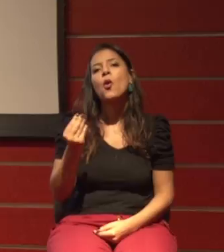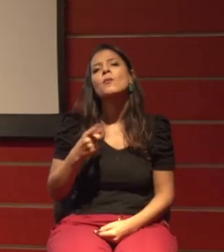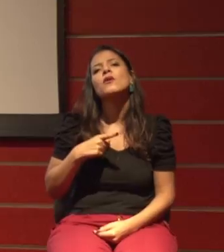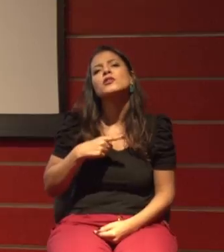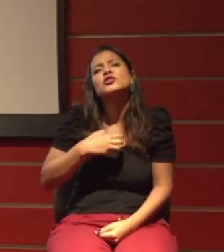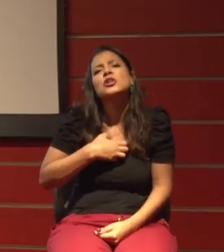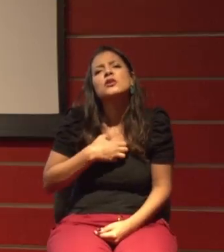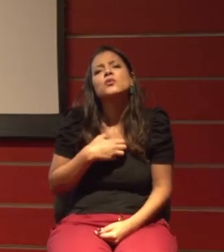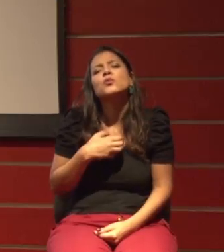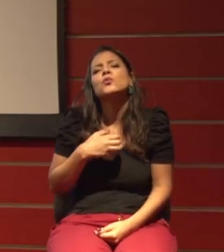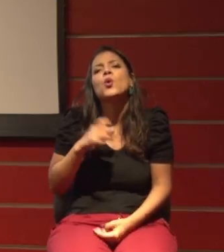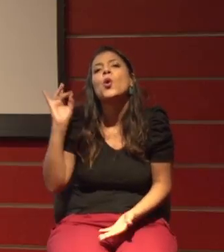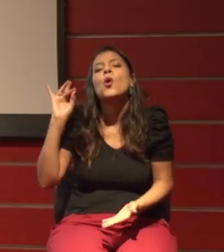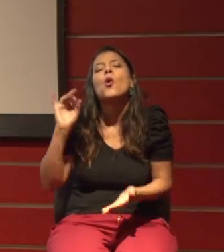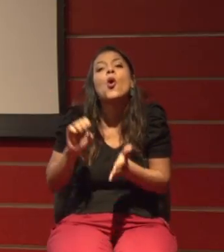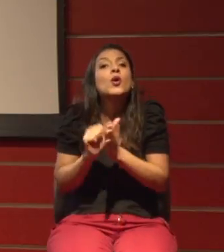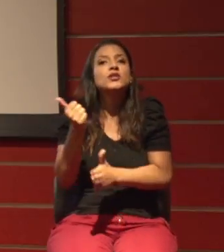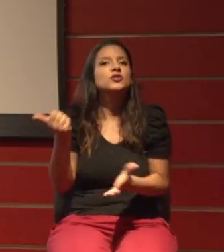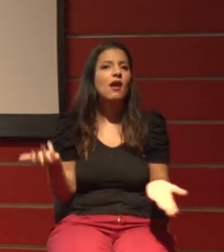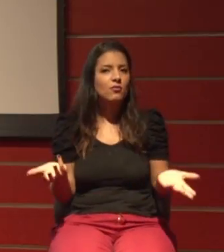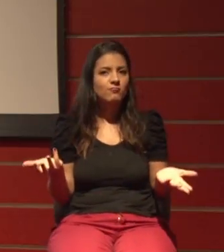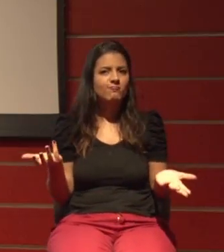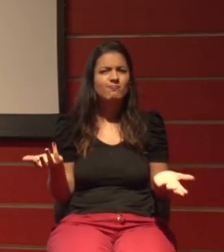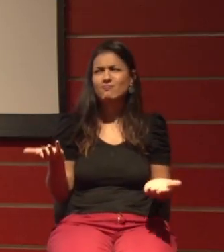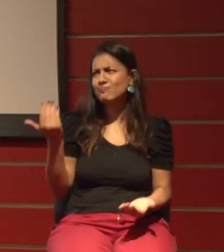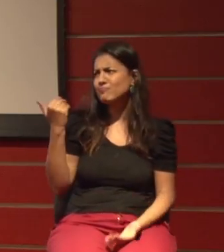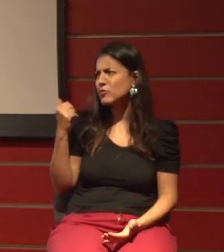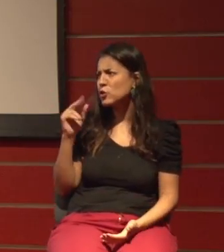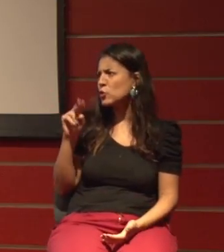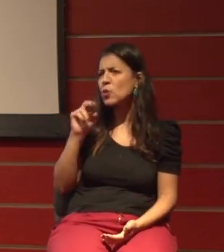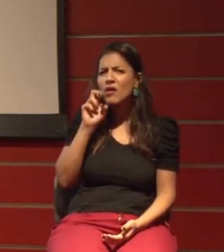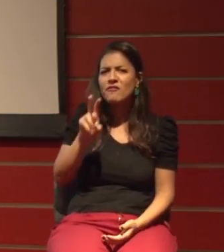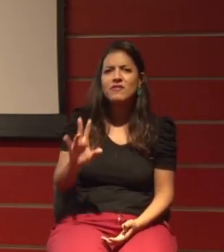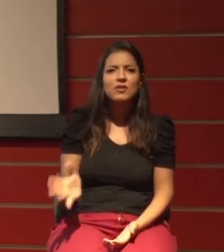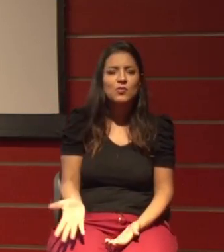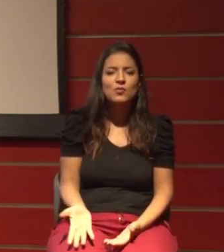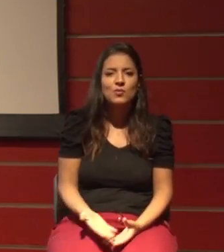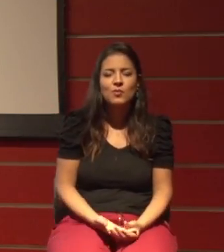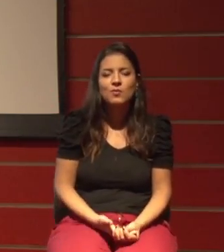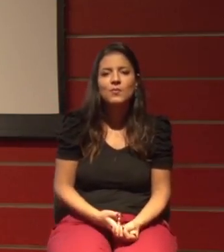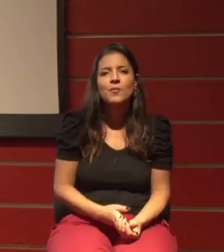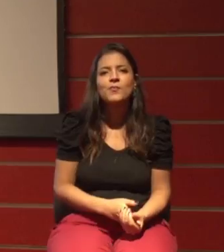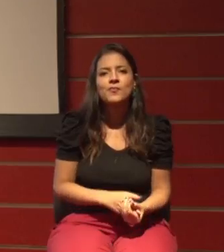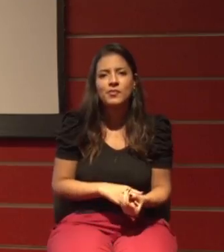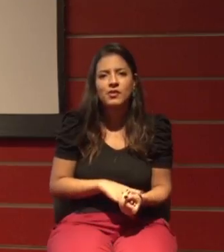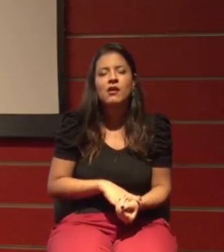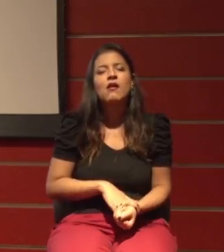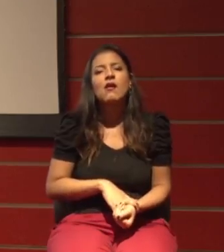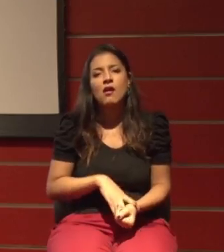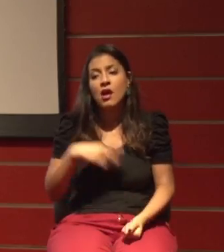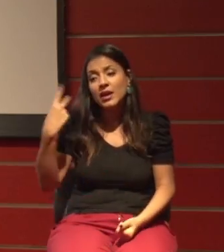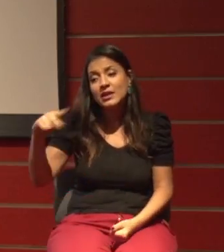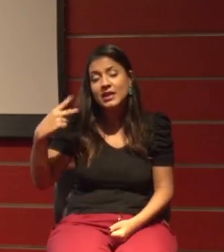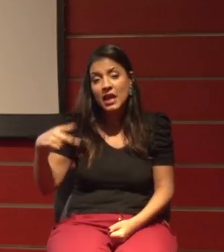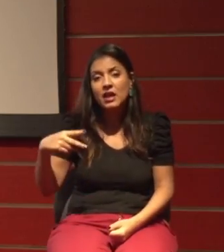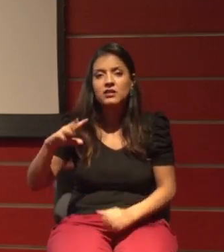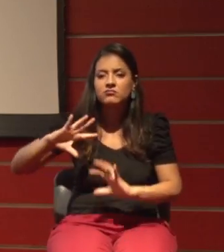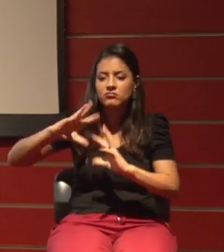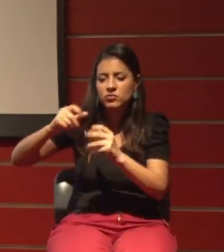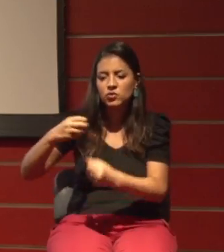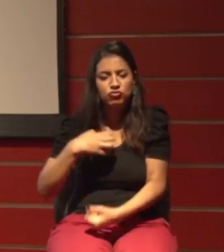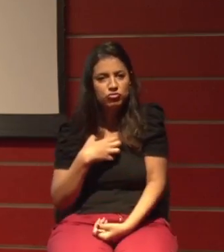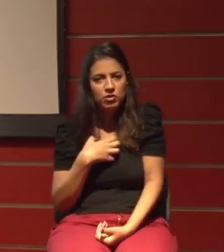que nunca faça o original algo que nunca se viu antes né Eh ao introduzir o mundo onde ele vive